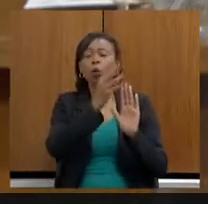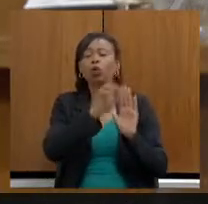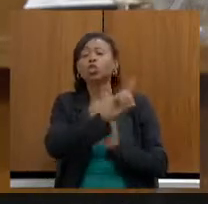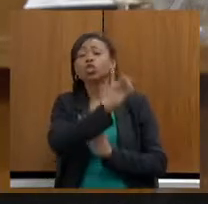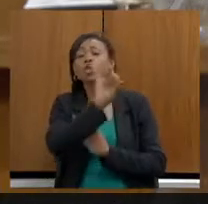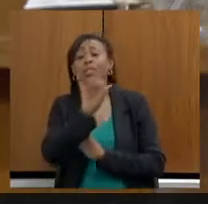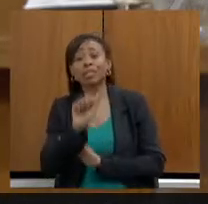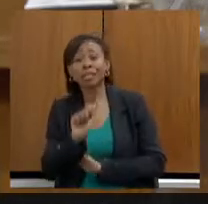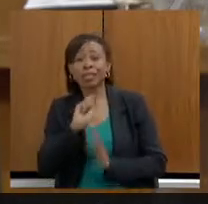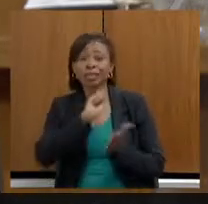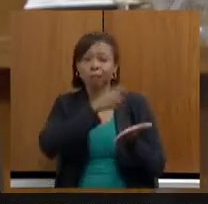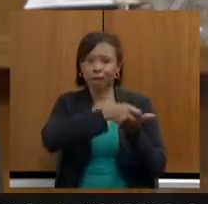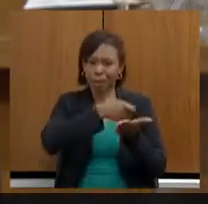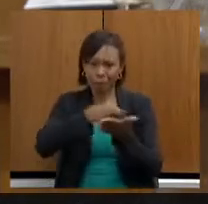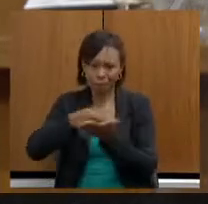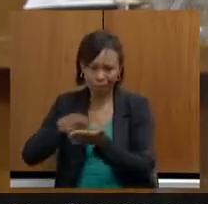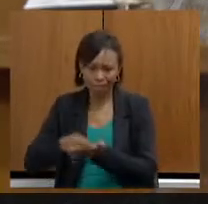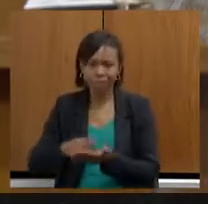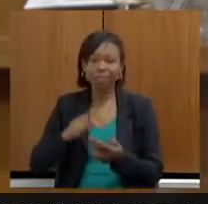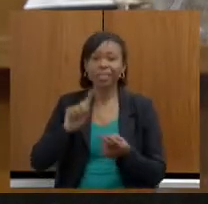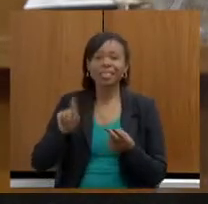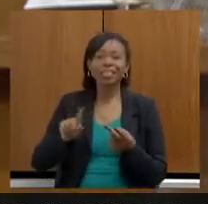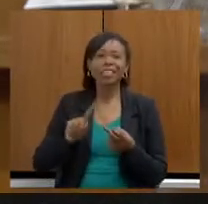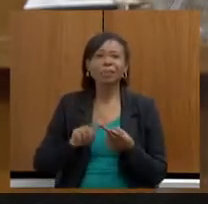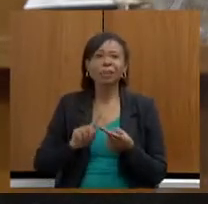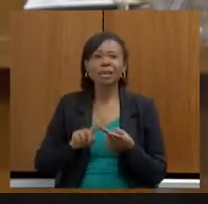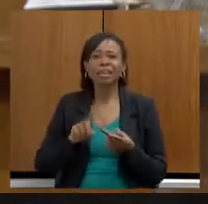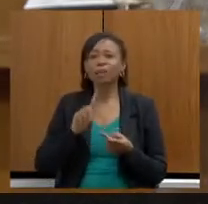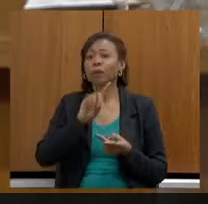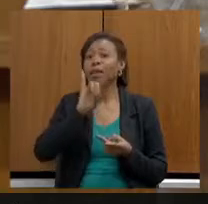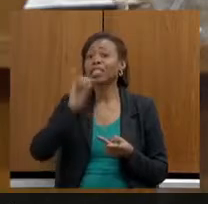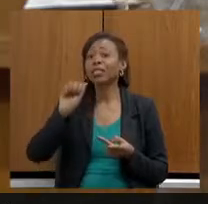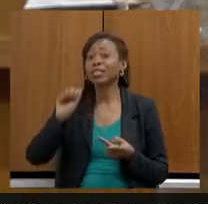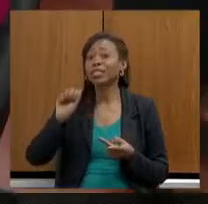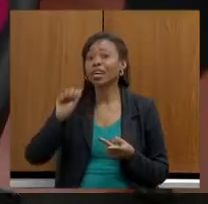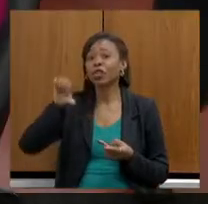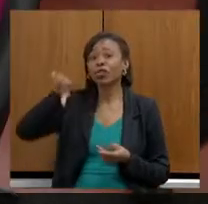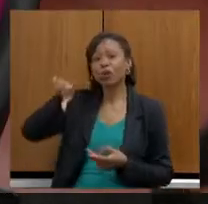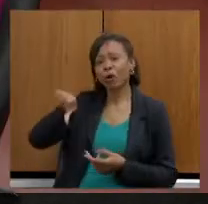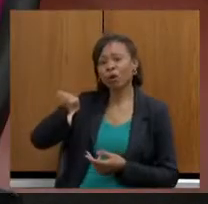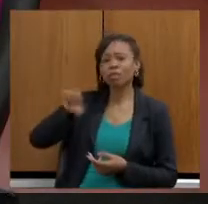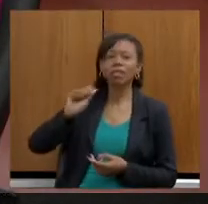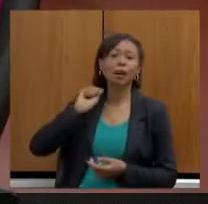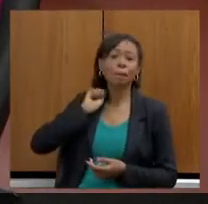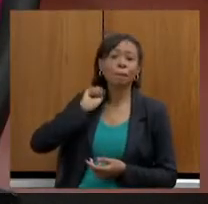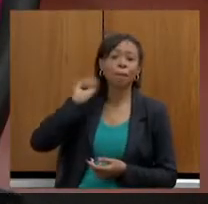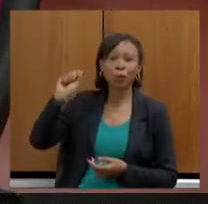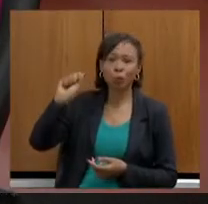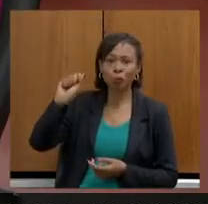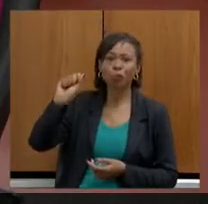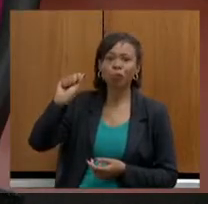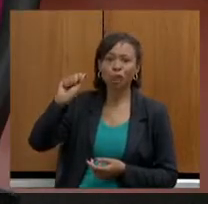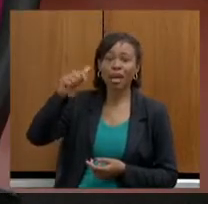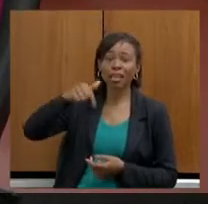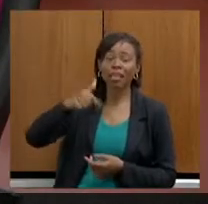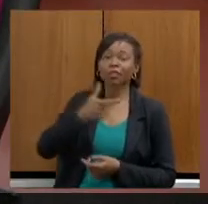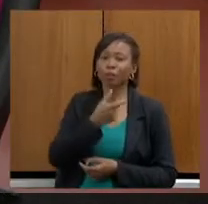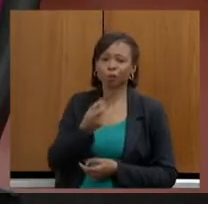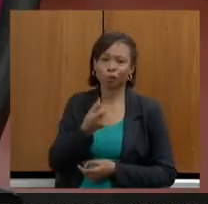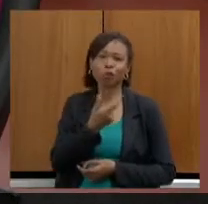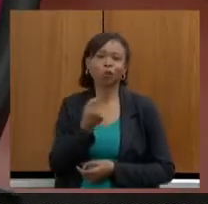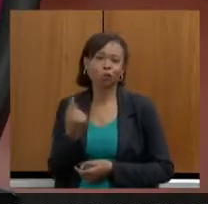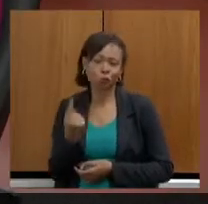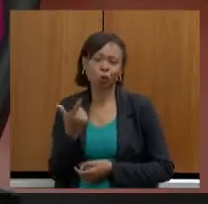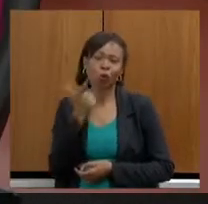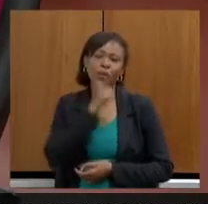pagamentos depois nunca vou esquecer dessa data pessoal dia nove de abril deste ano realizamos